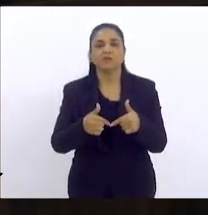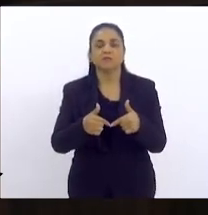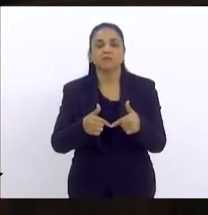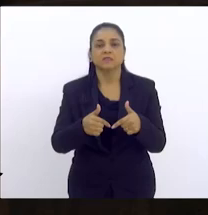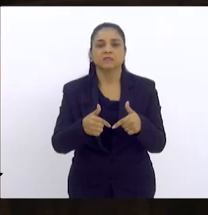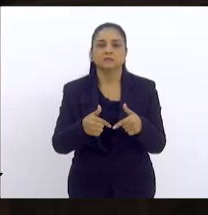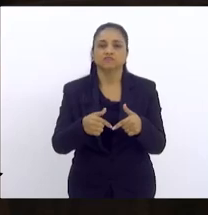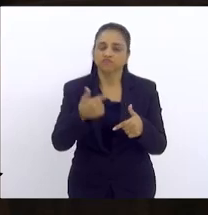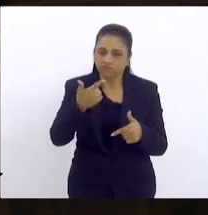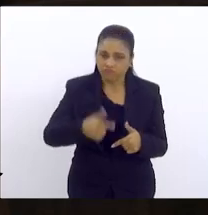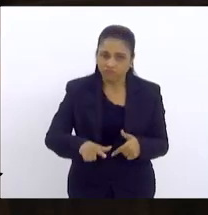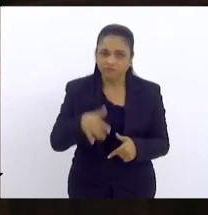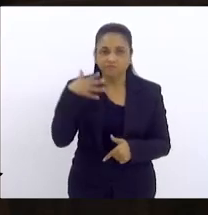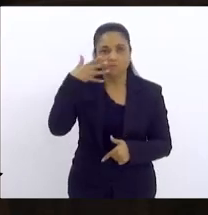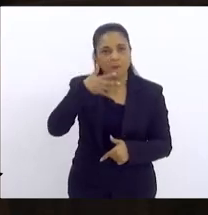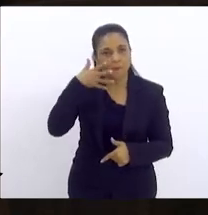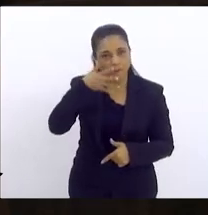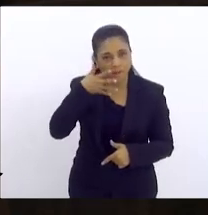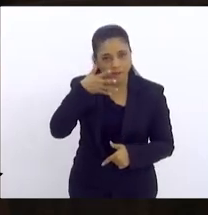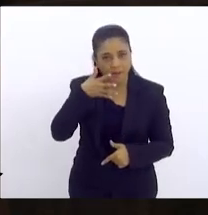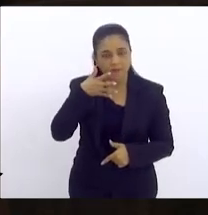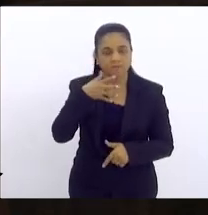o nosso